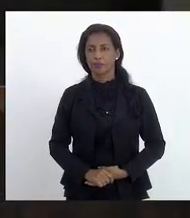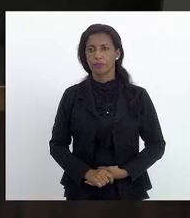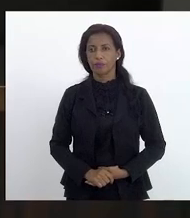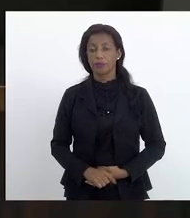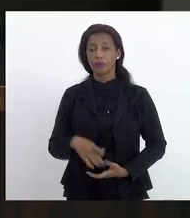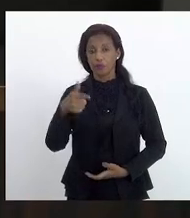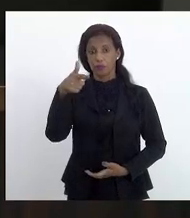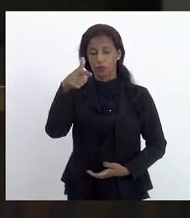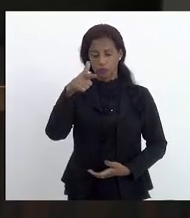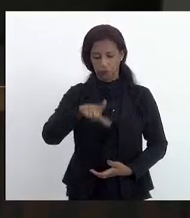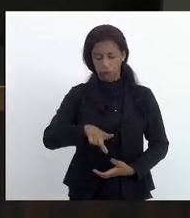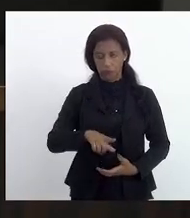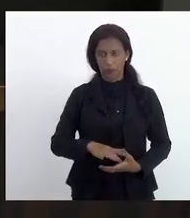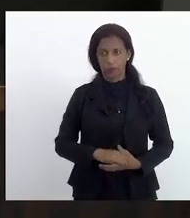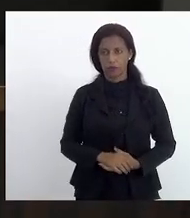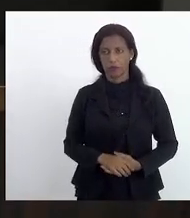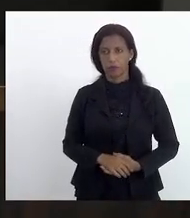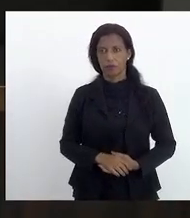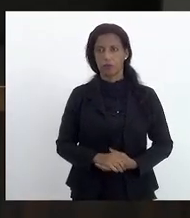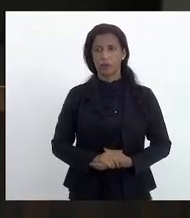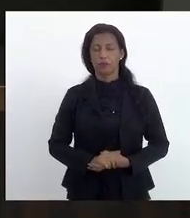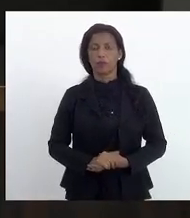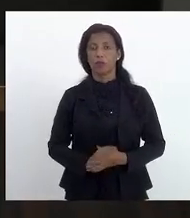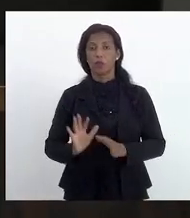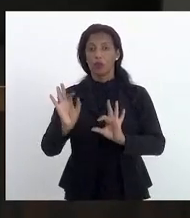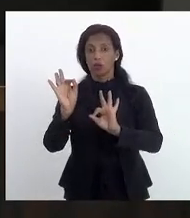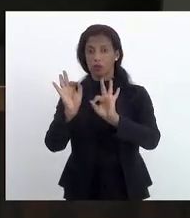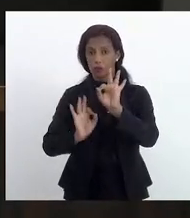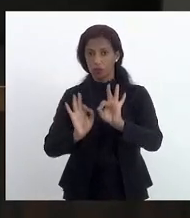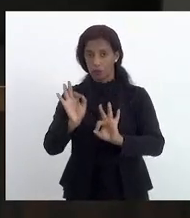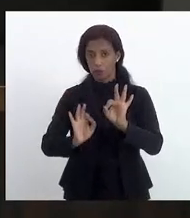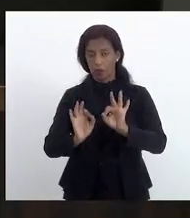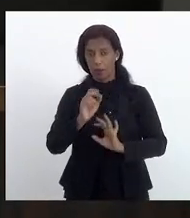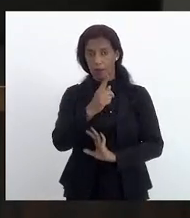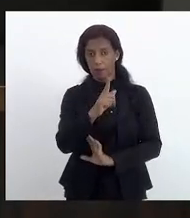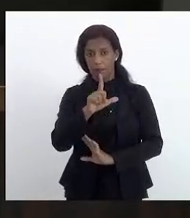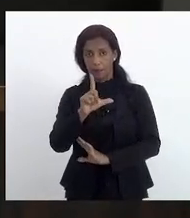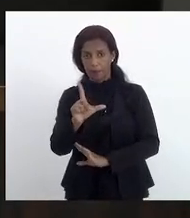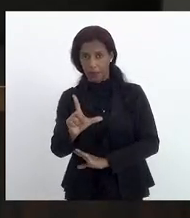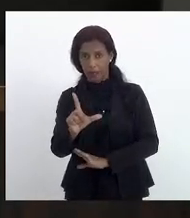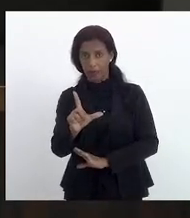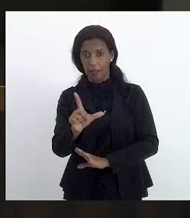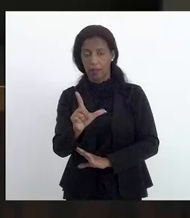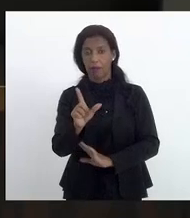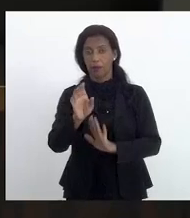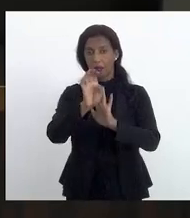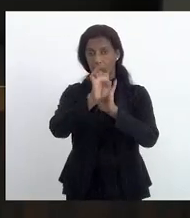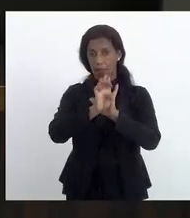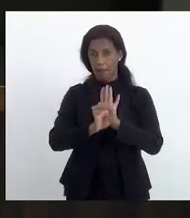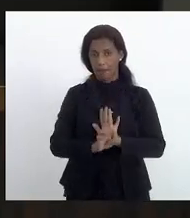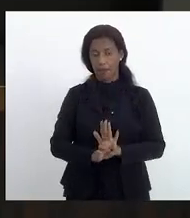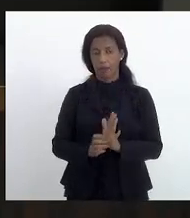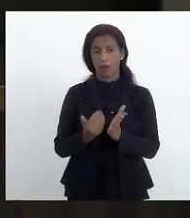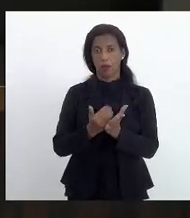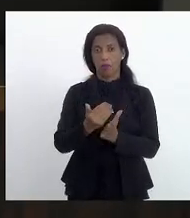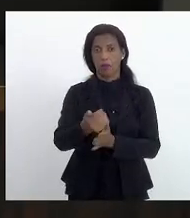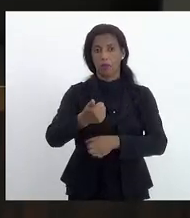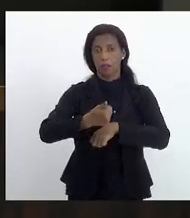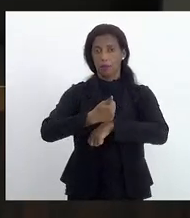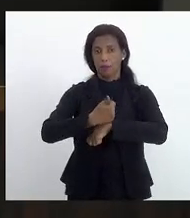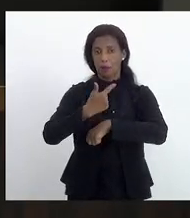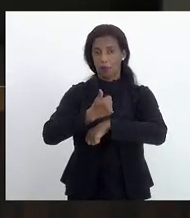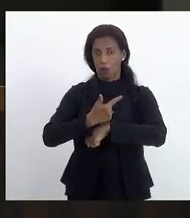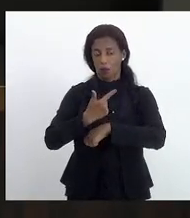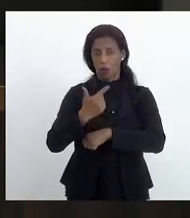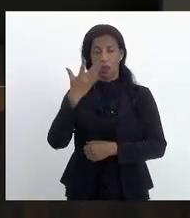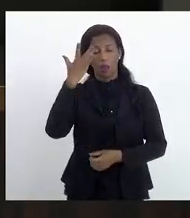mais uma vez, os projetos de lei complementares estarão recebendo emendas a partir das 12 horas.